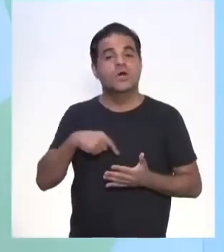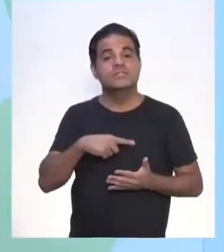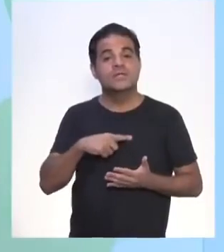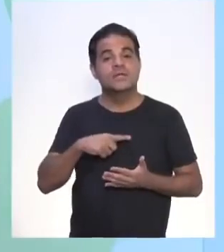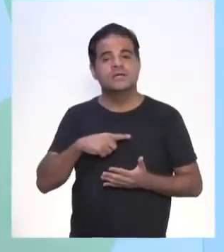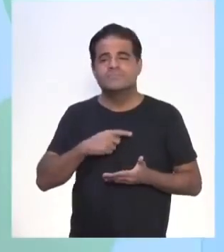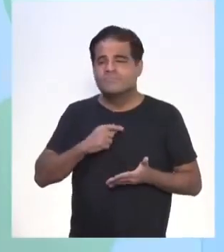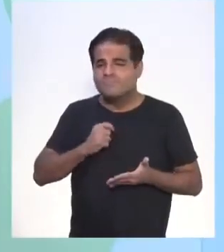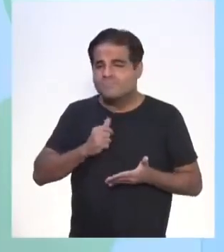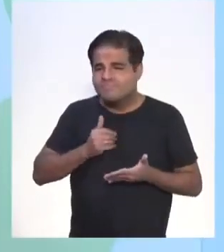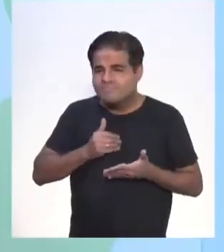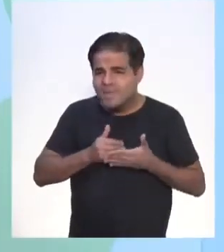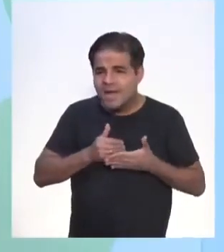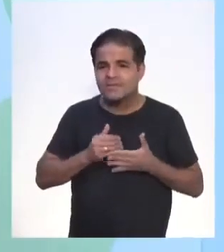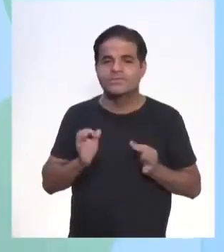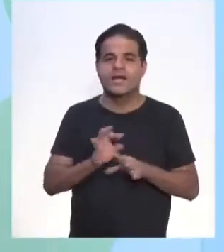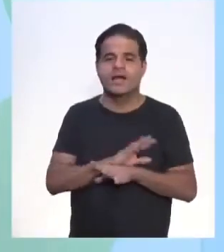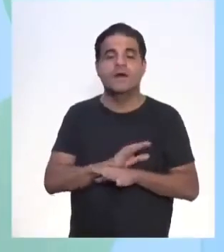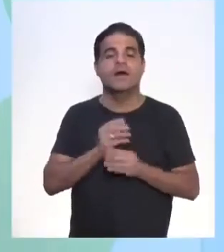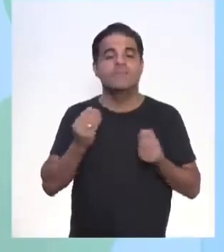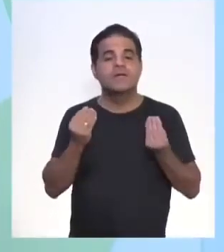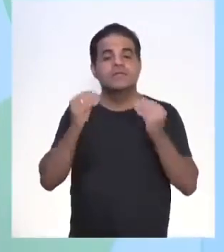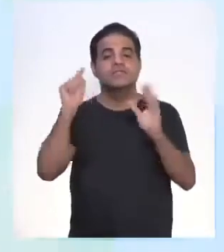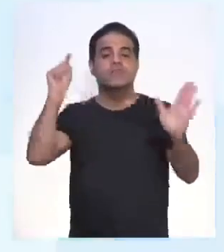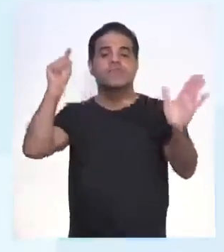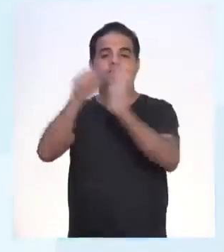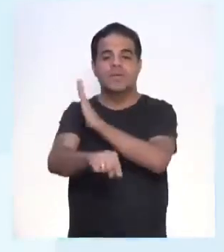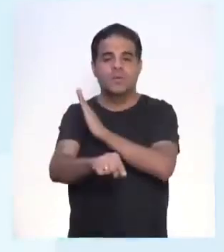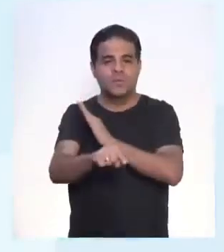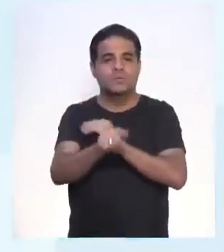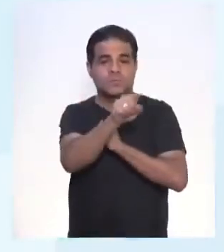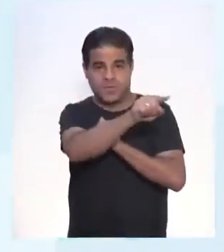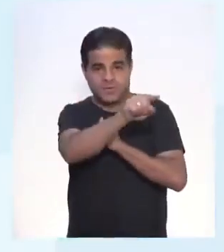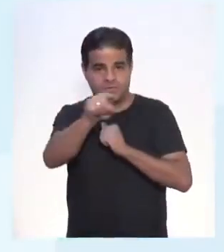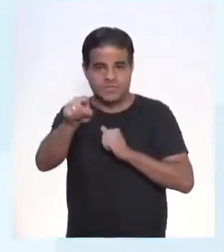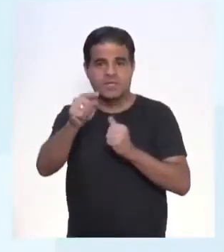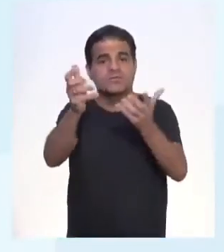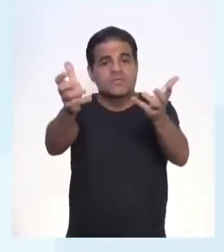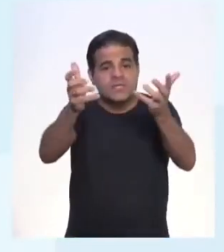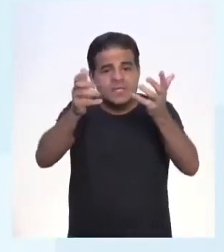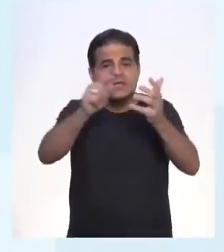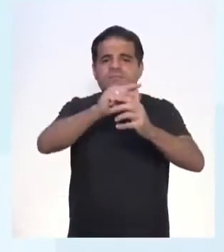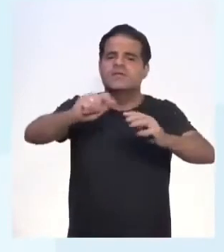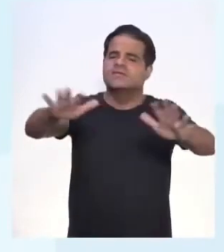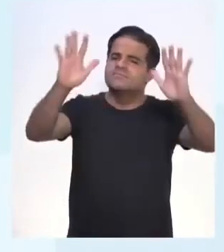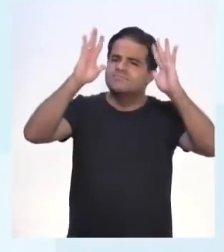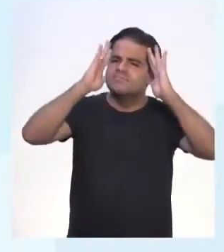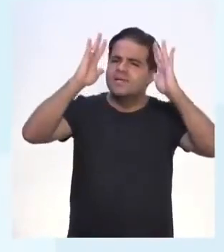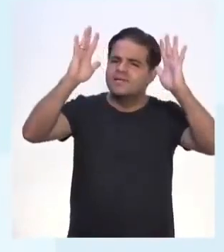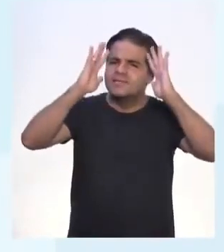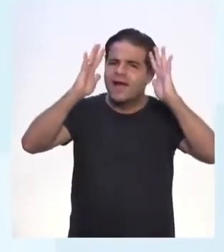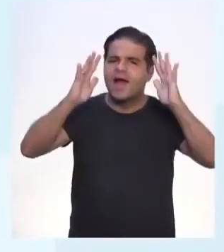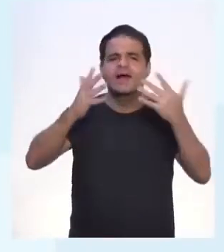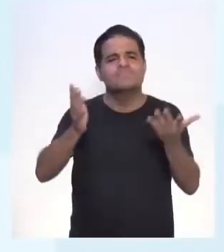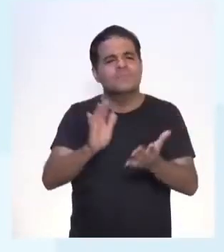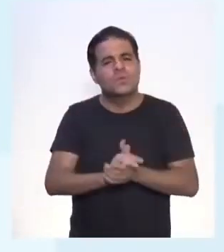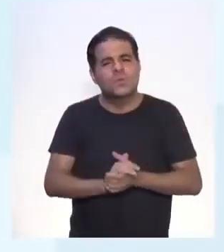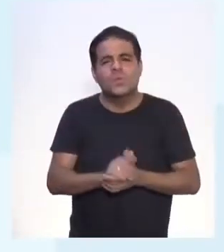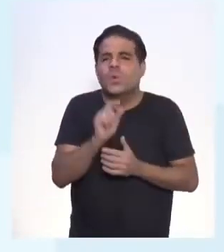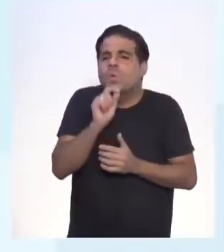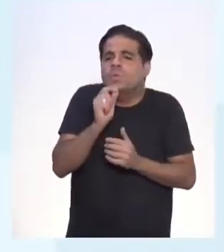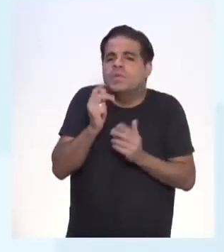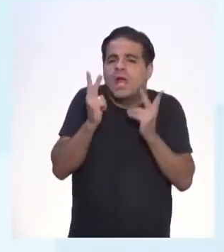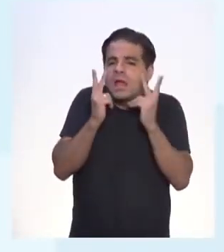segundos aí para acabar a aula. Eu quero apenas deixar uma pergunta para vocês, né? E eu gostaria que vocês parassem para pensar o que realmente é